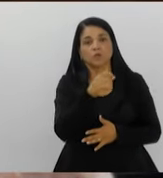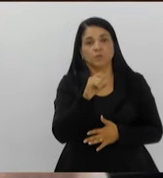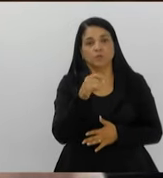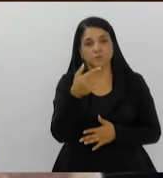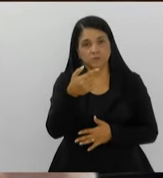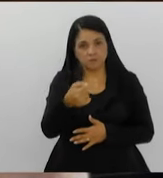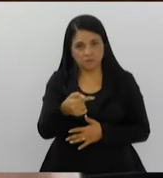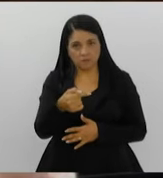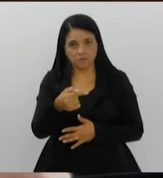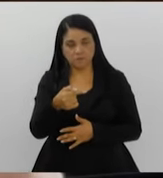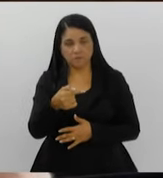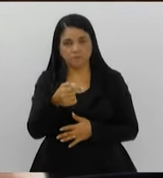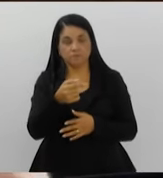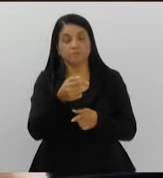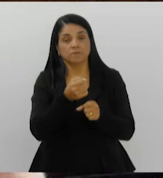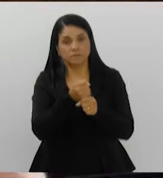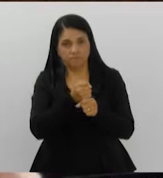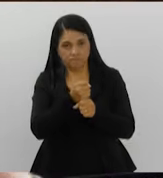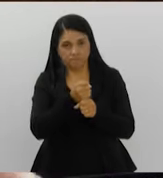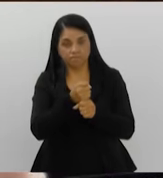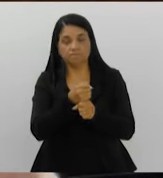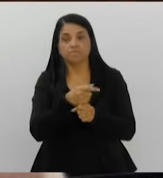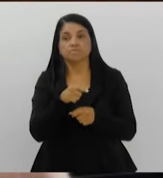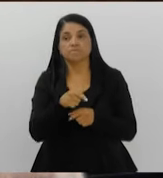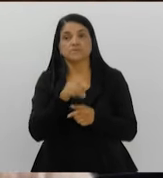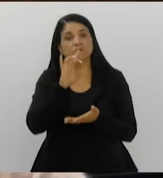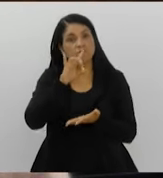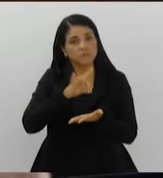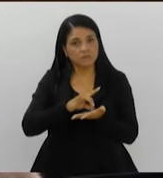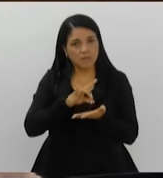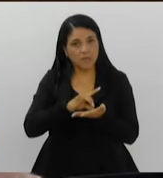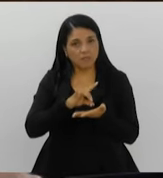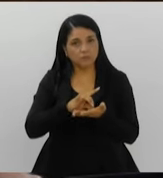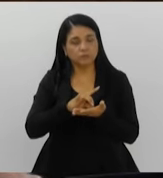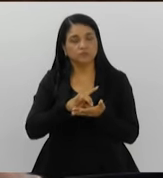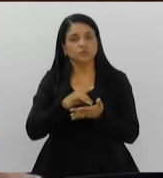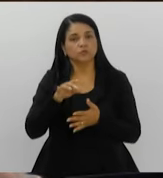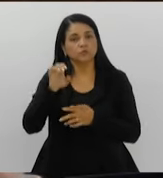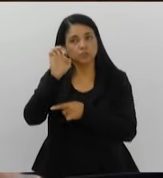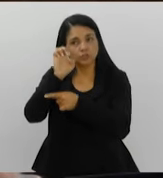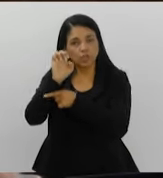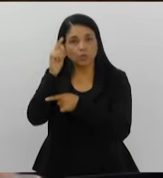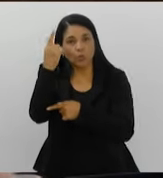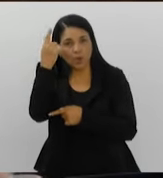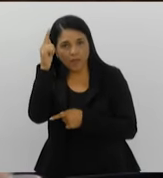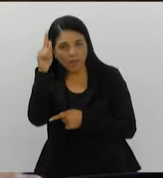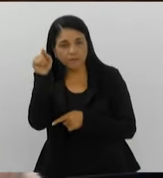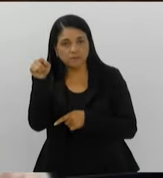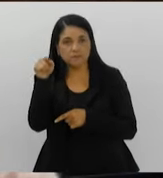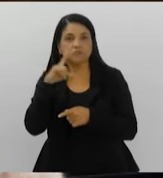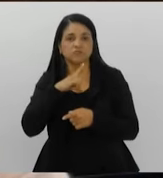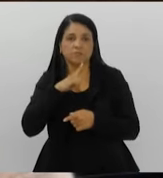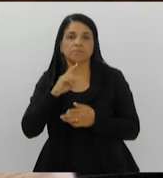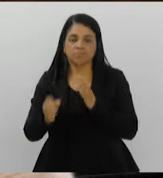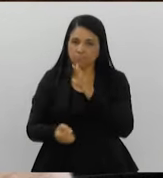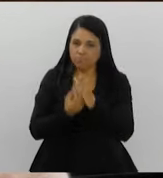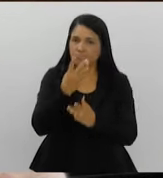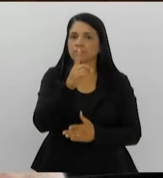2017 e que a gente, na verdade, o Estado de Goiás, outros estados, já existem essa